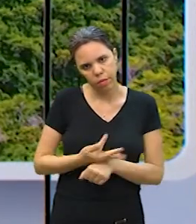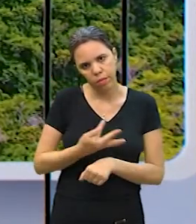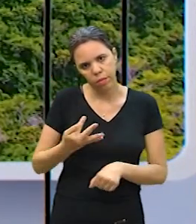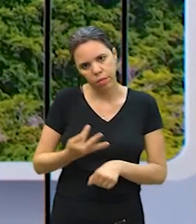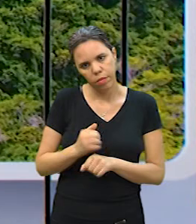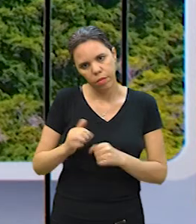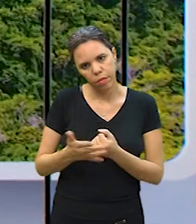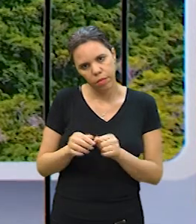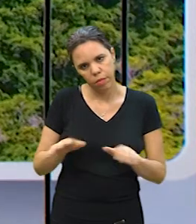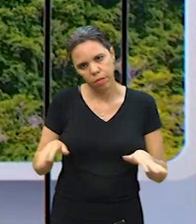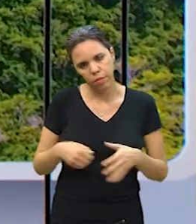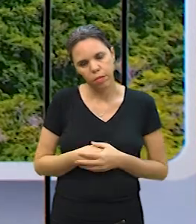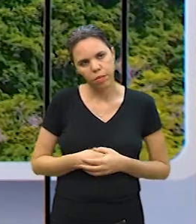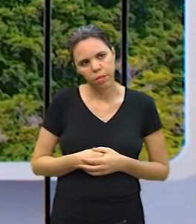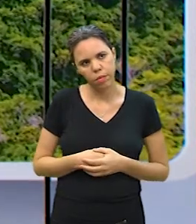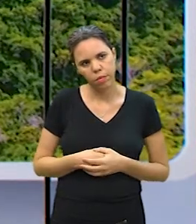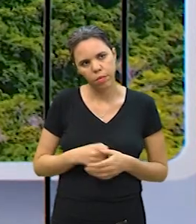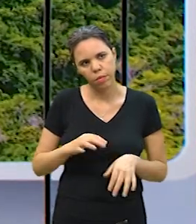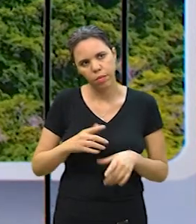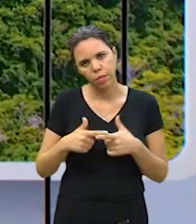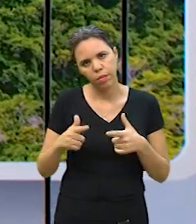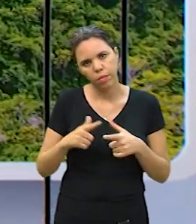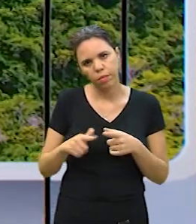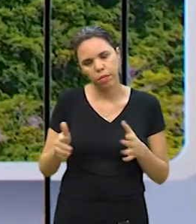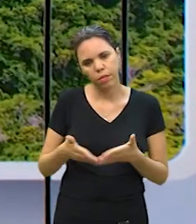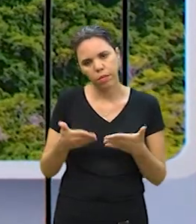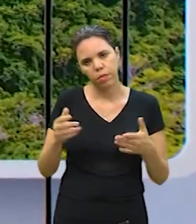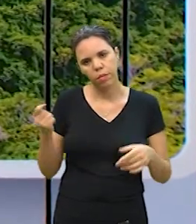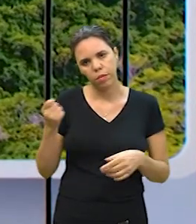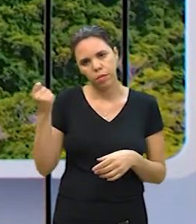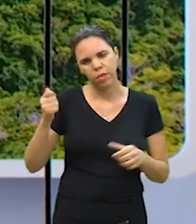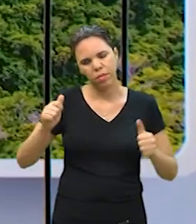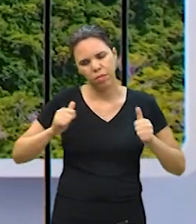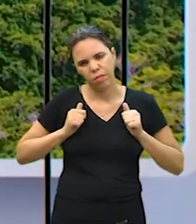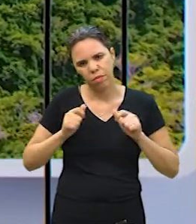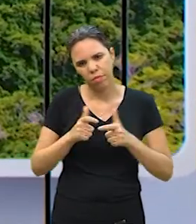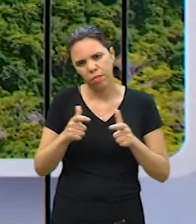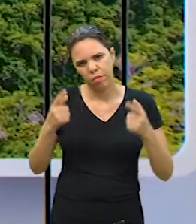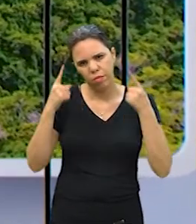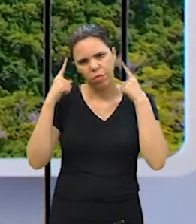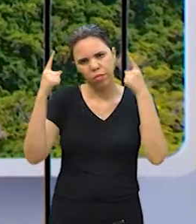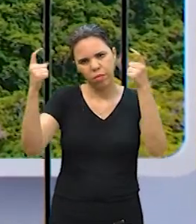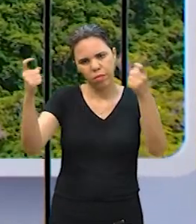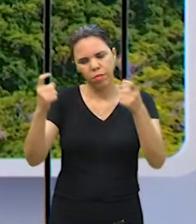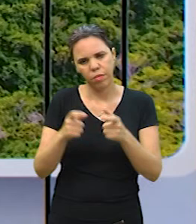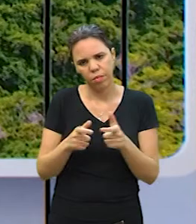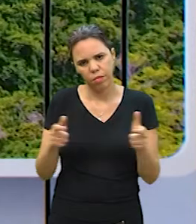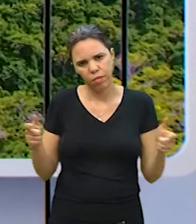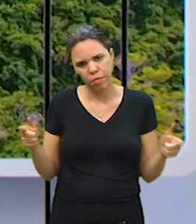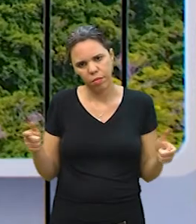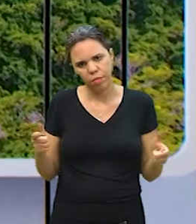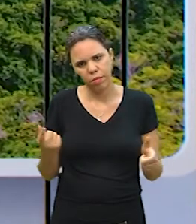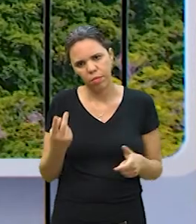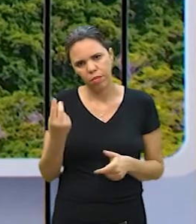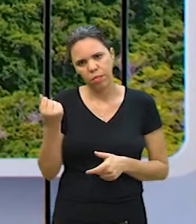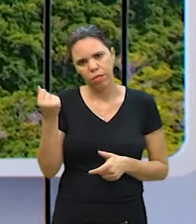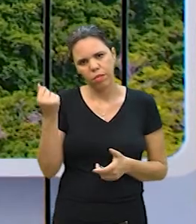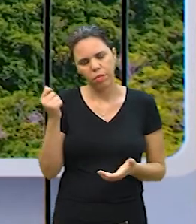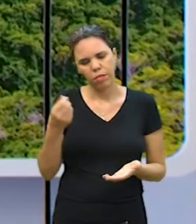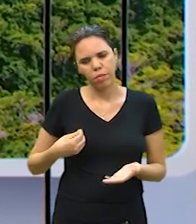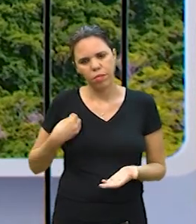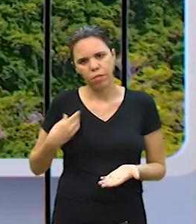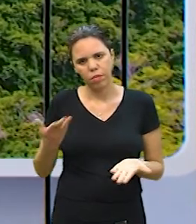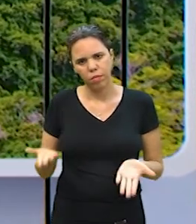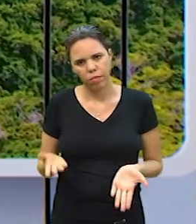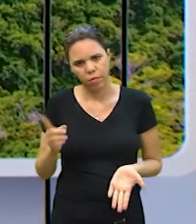Passando por uma pandemia, passando por problemas sociais gravíssimos, desemprego, aumento da violência, aumento do custo de